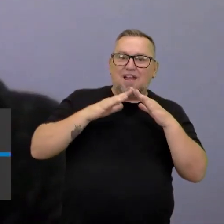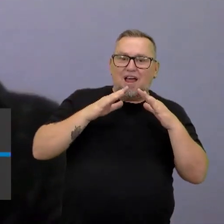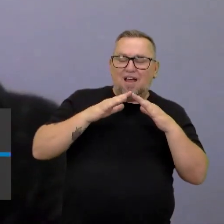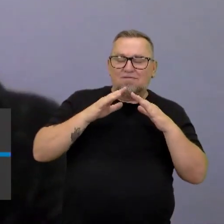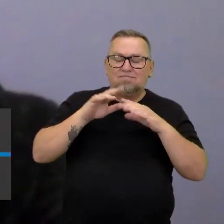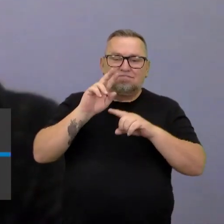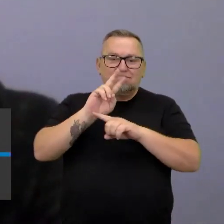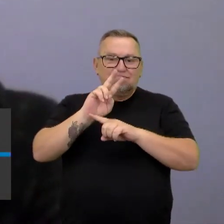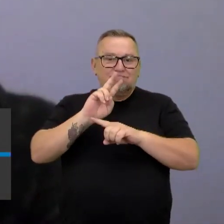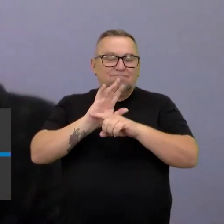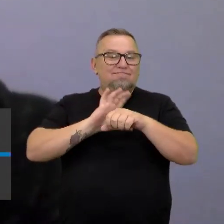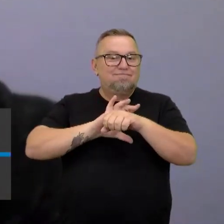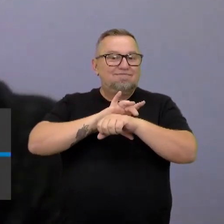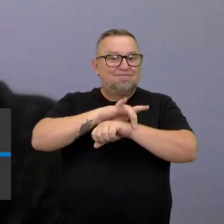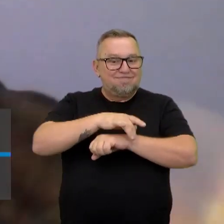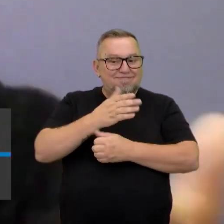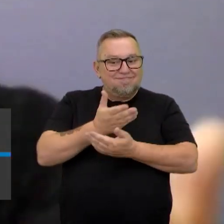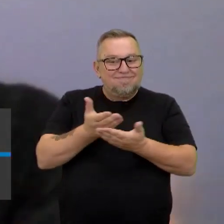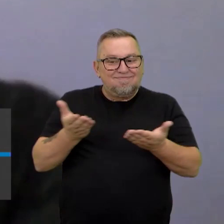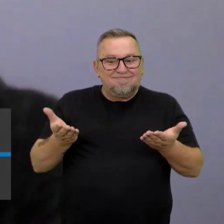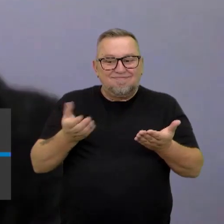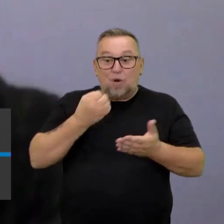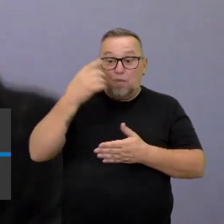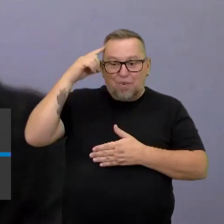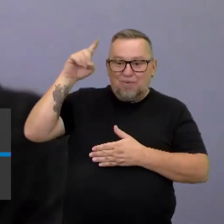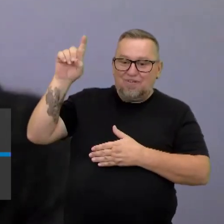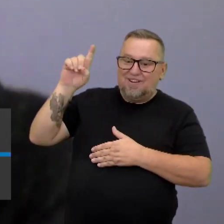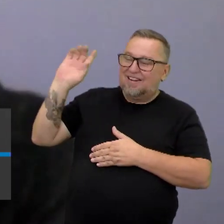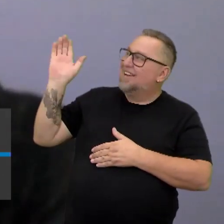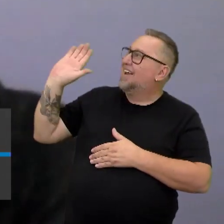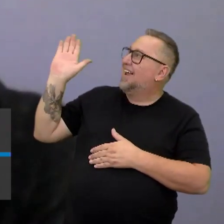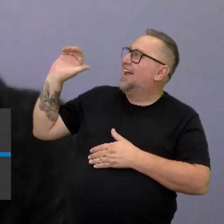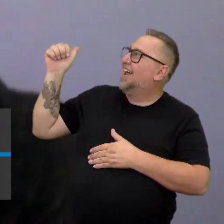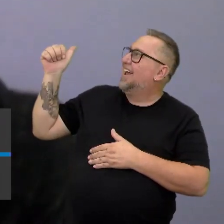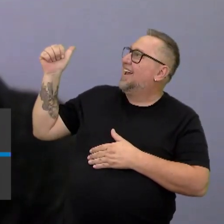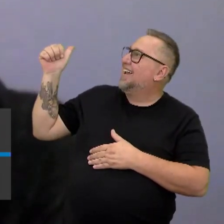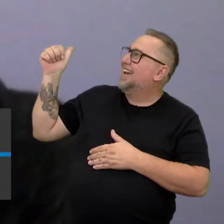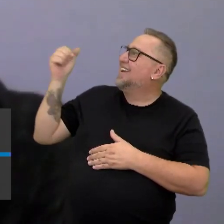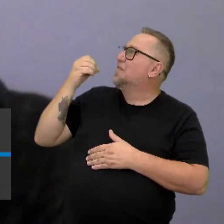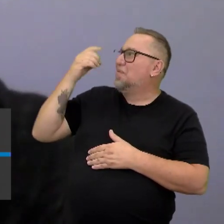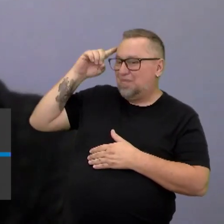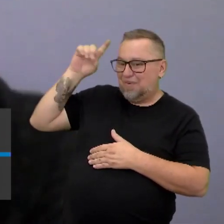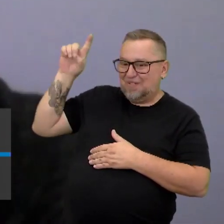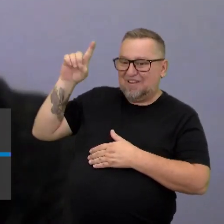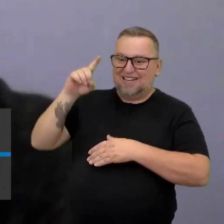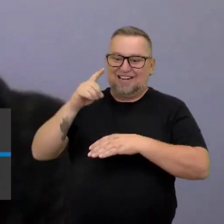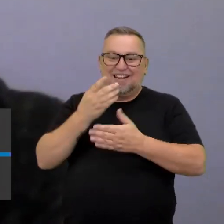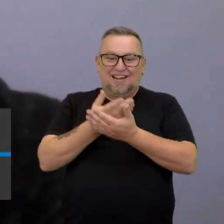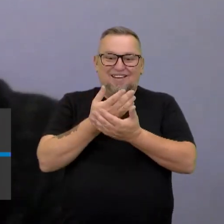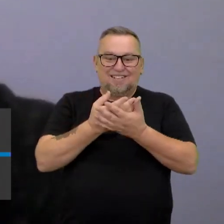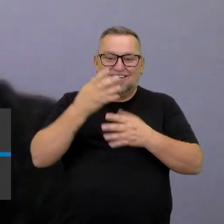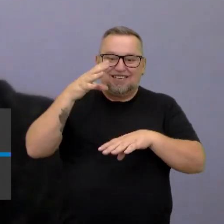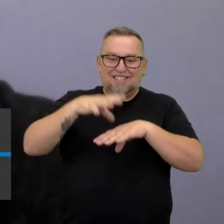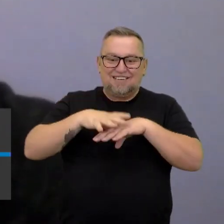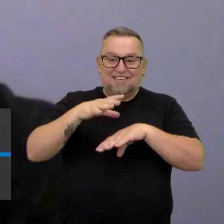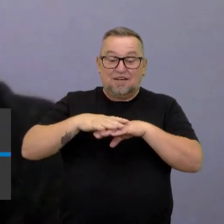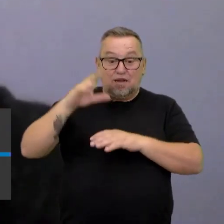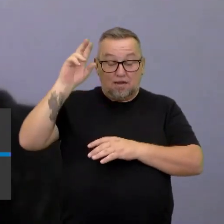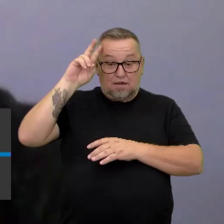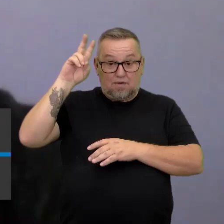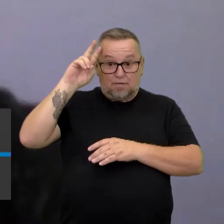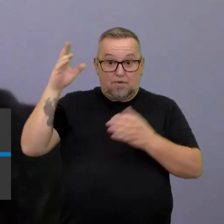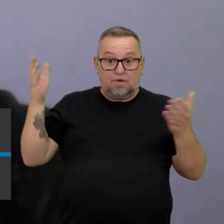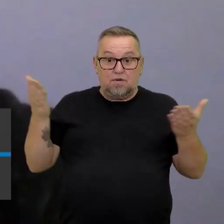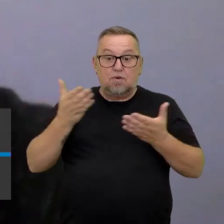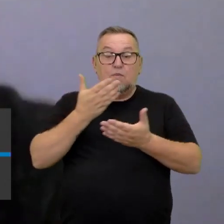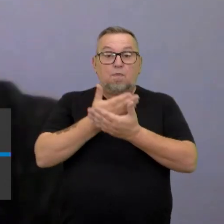aí de segurança com vocês. Bom dia, Sidney, seja bem-vindo a essa aula de matemática. Lembrando que essa